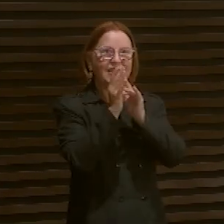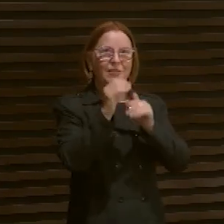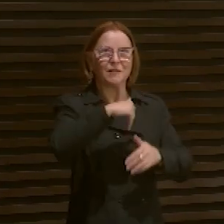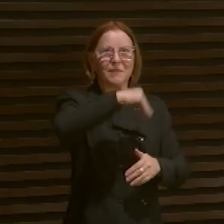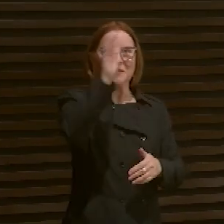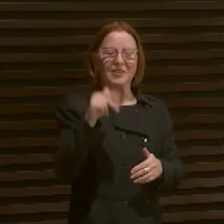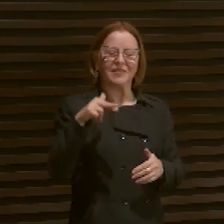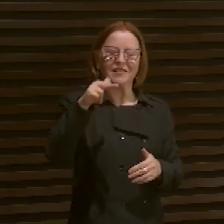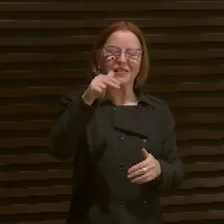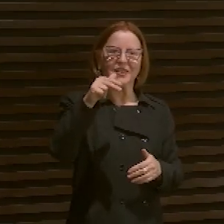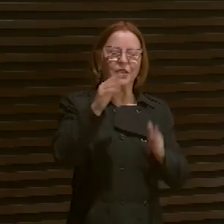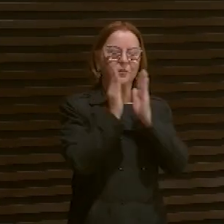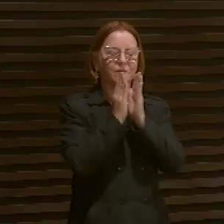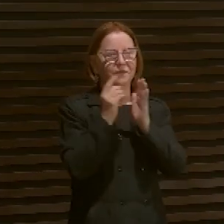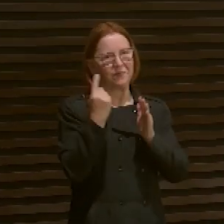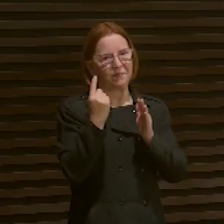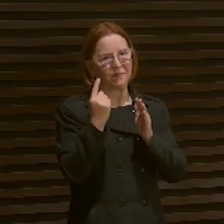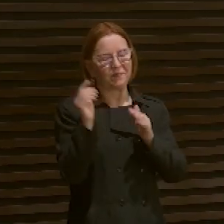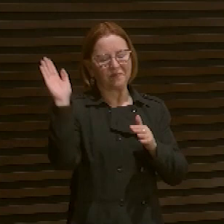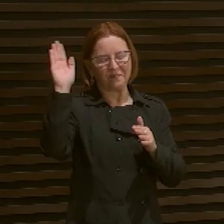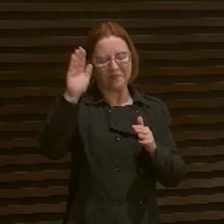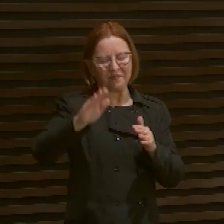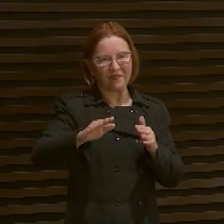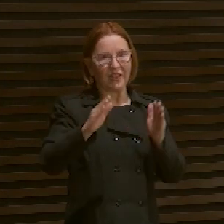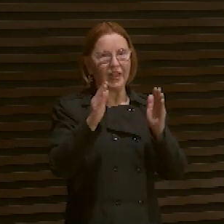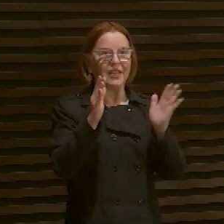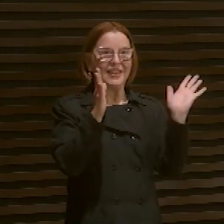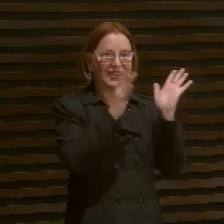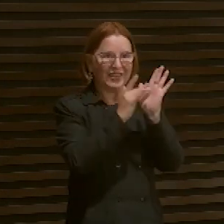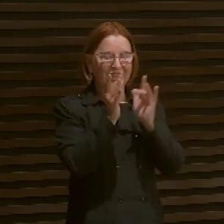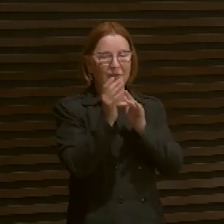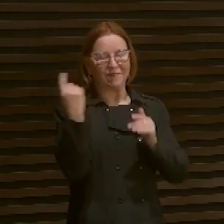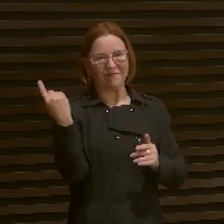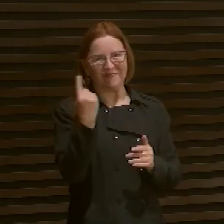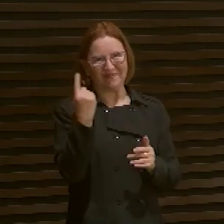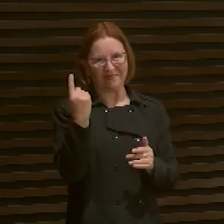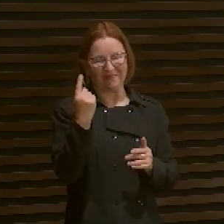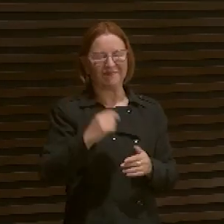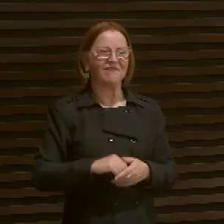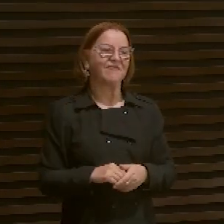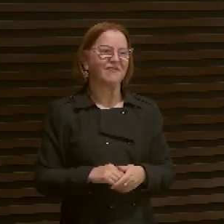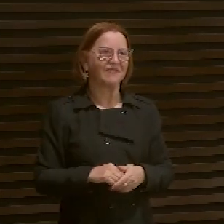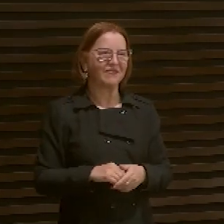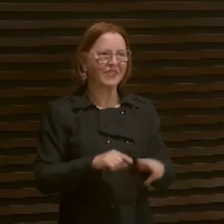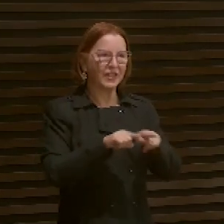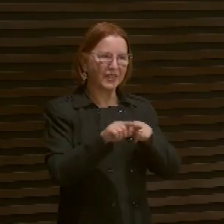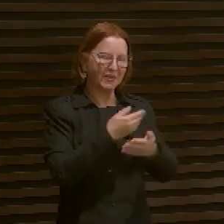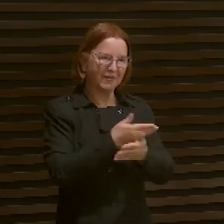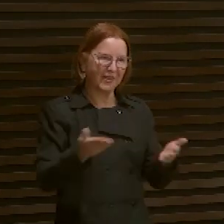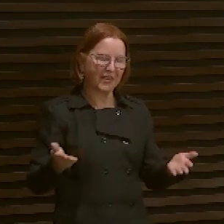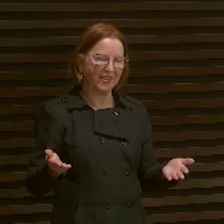sozinho. Em caindo a tarde, lá estava ele só. Irmãos,